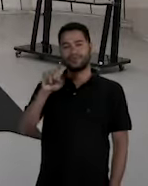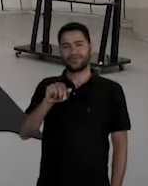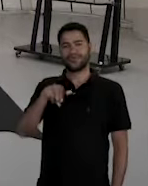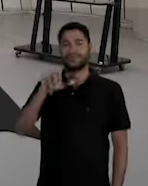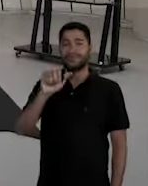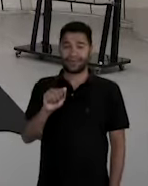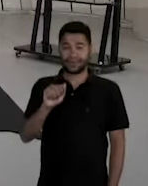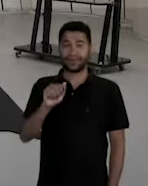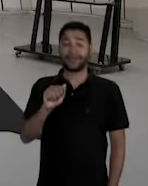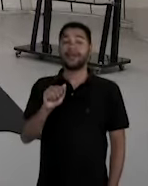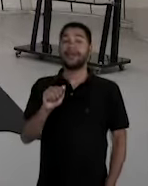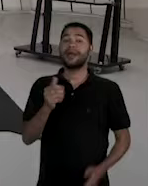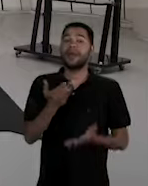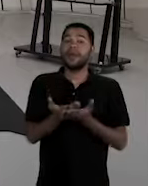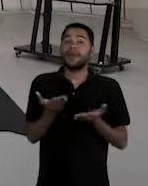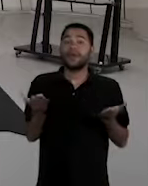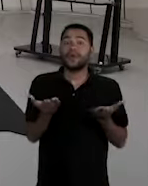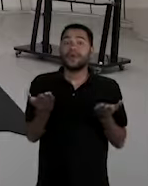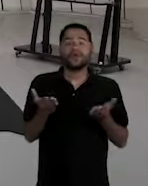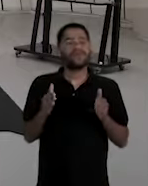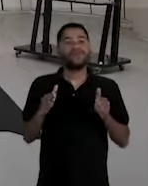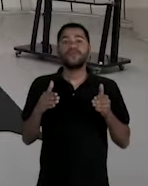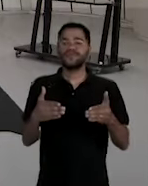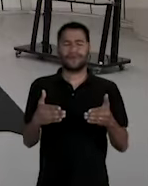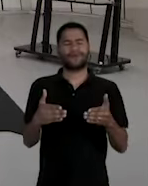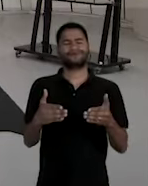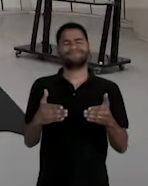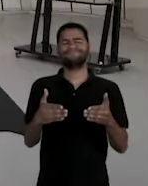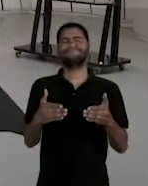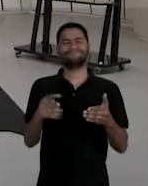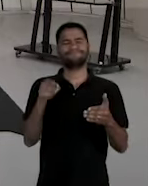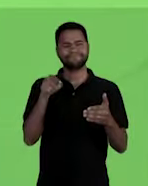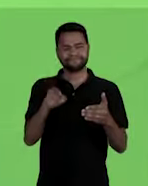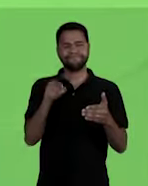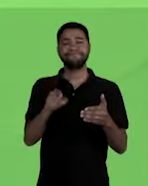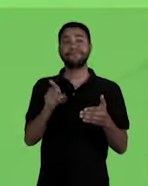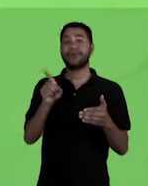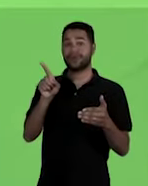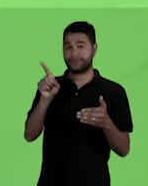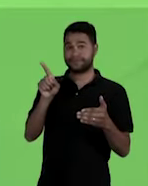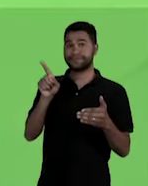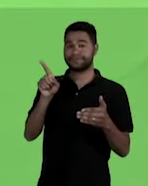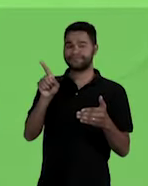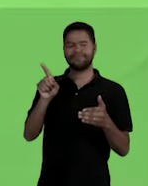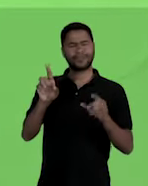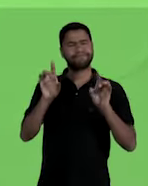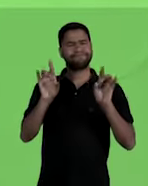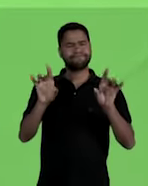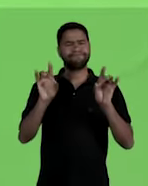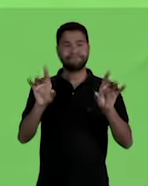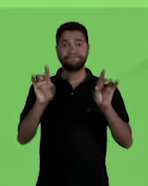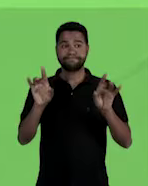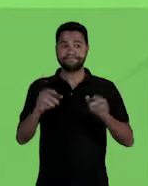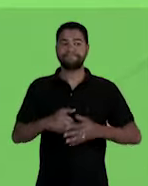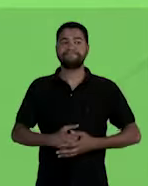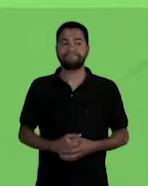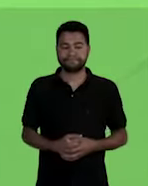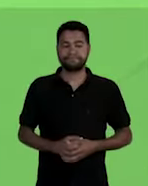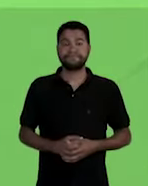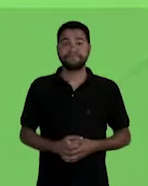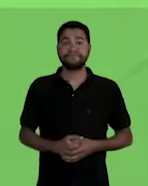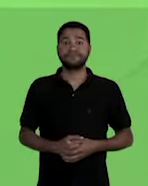Apolinário. E a nossa aula hoje vai ser muito especial. Nós falaremos sobre as máquinas